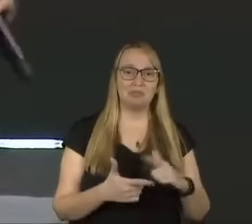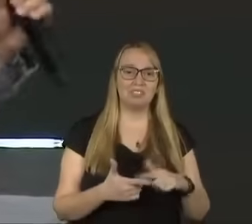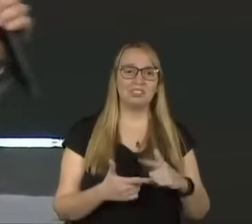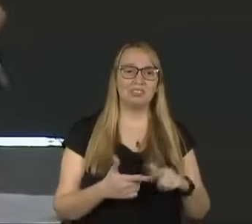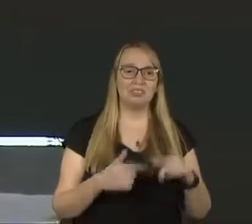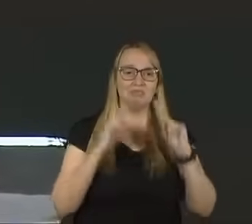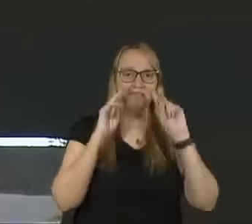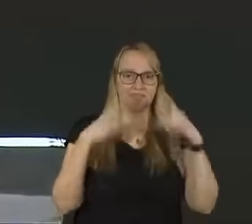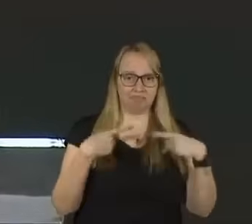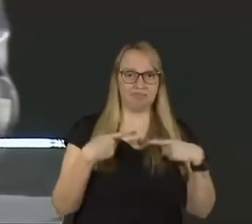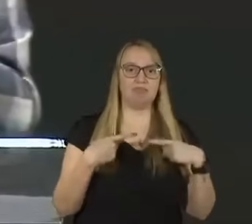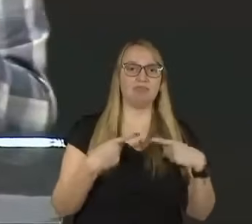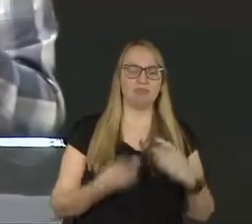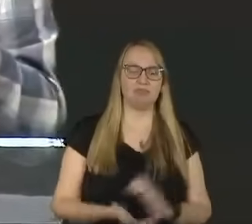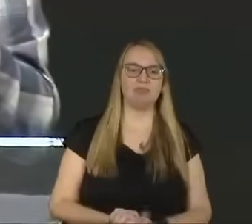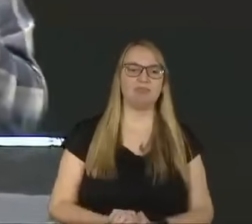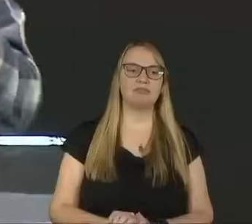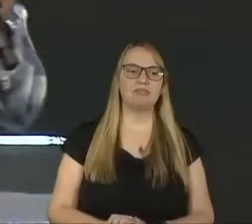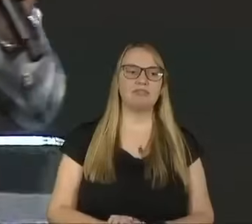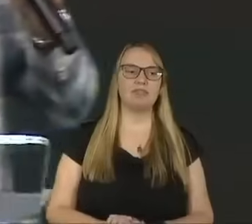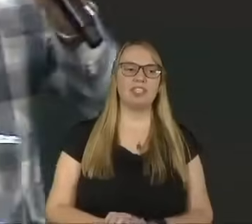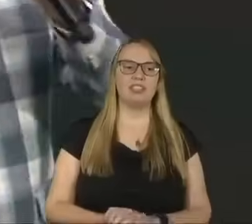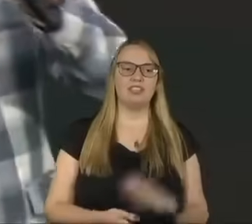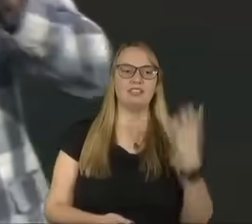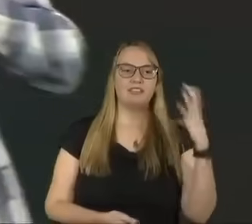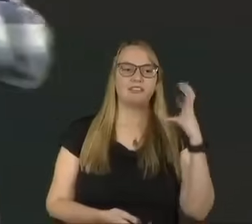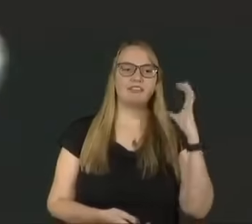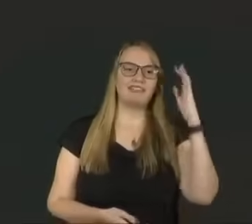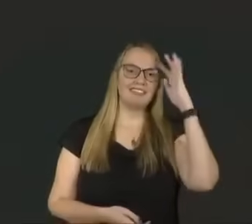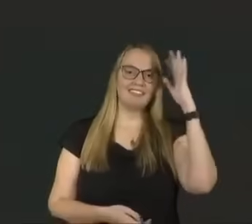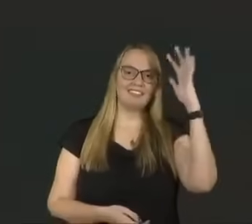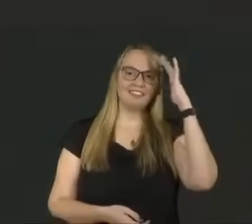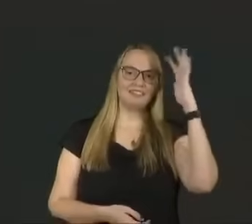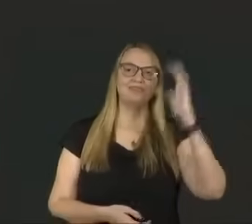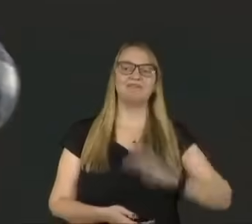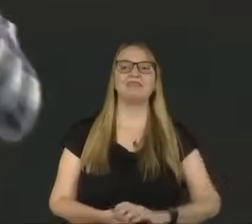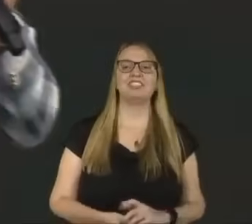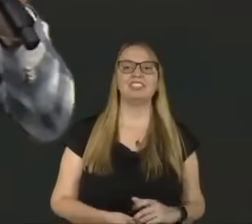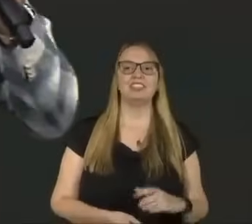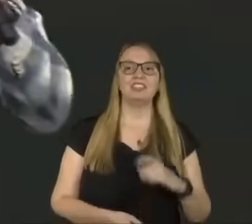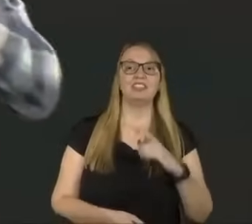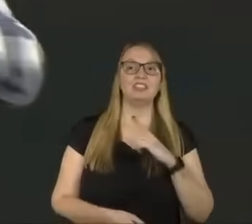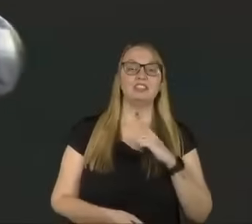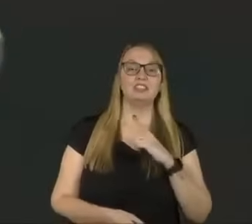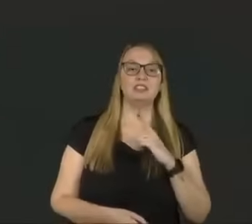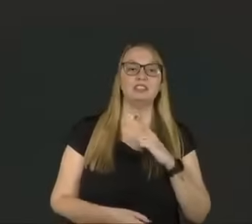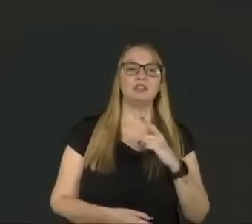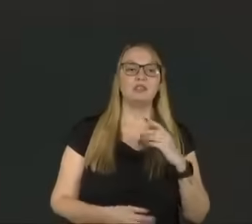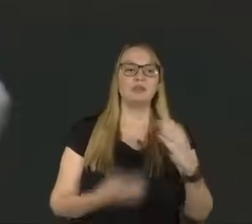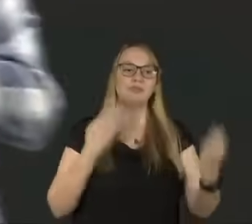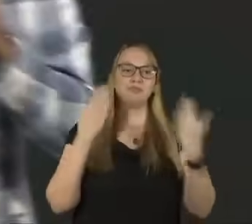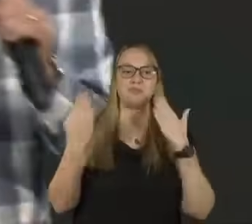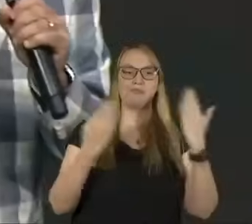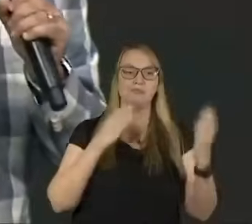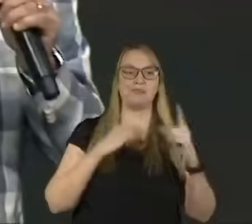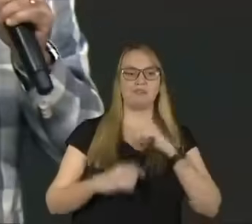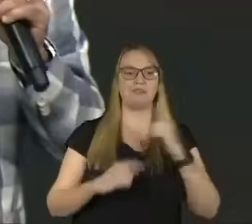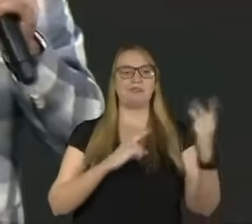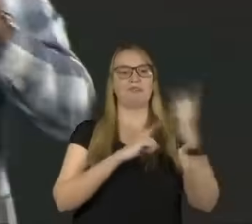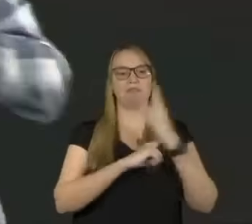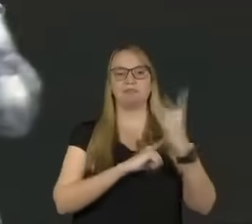Freud explica a pessoa faz um mecanismo de defesa do psiquismo humano chamado